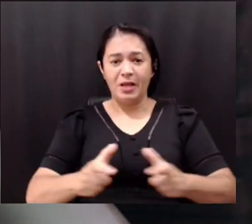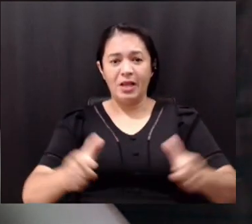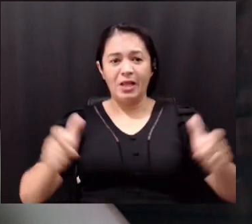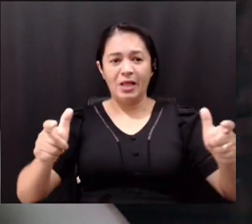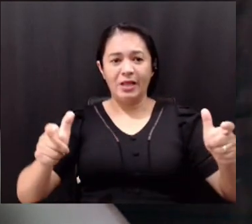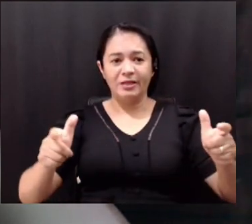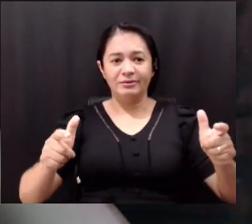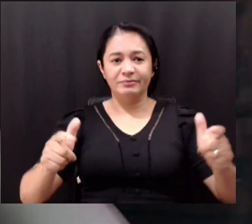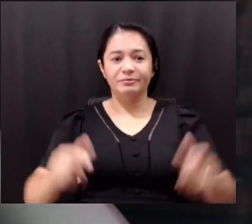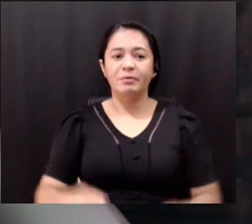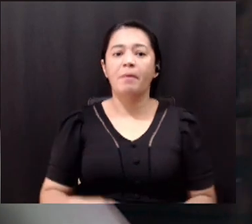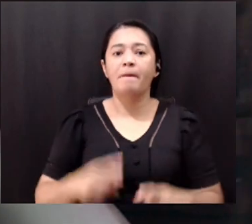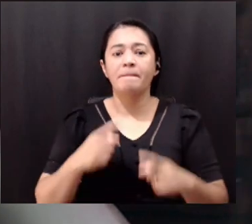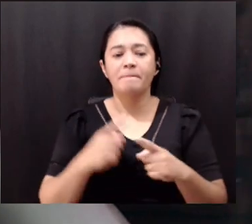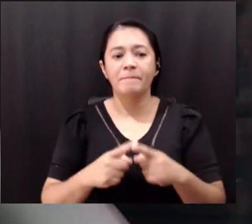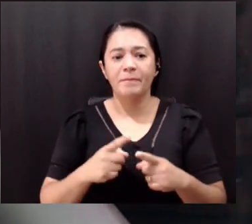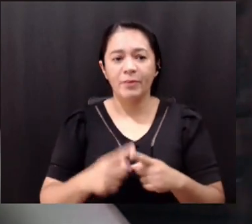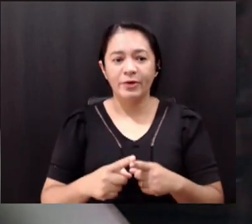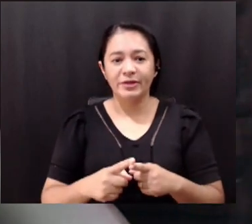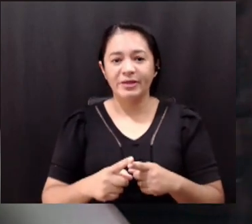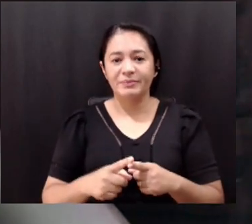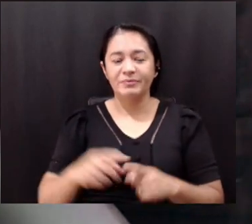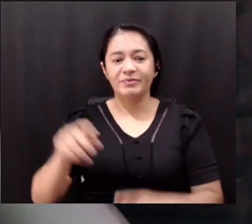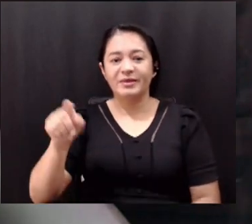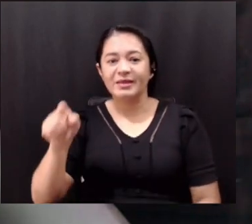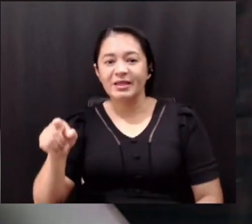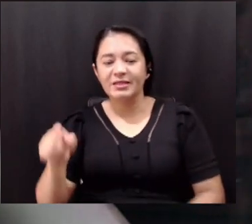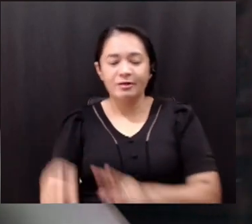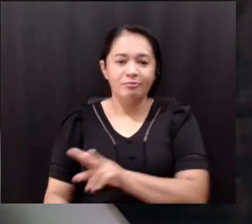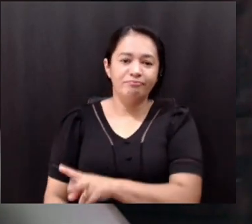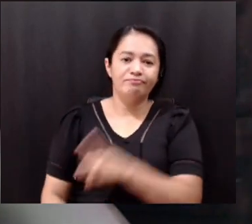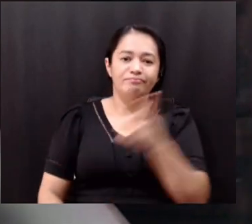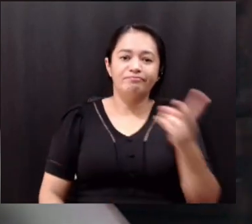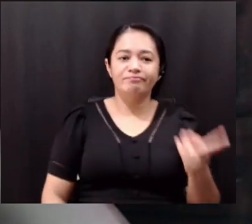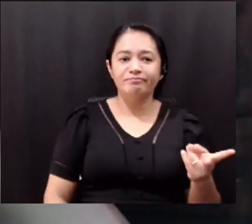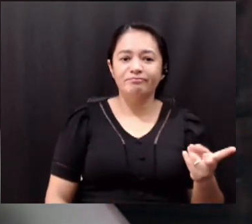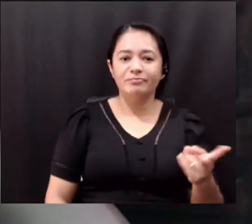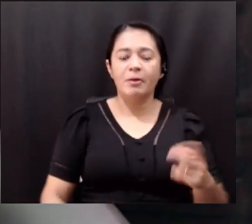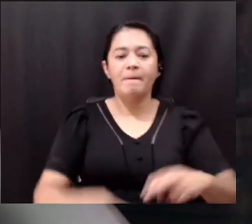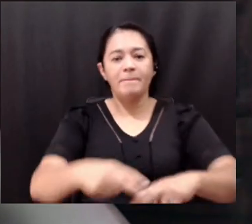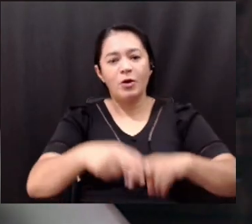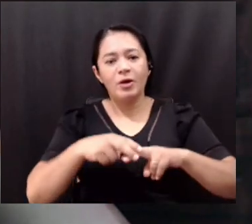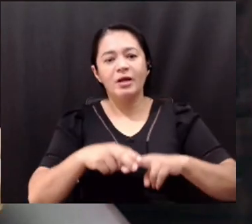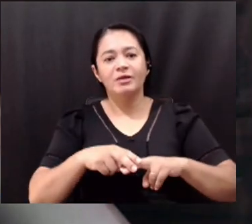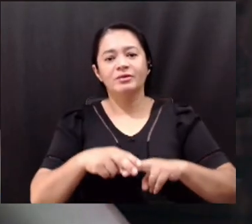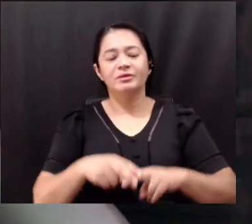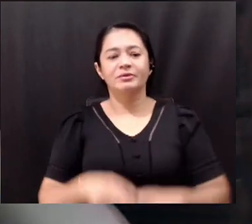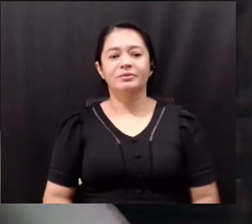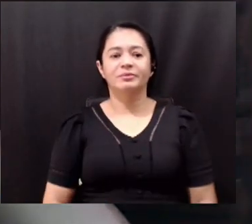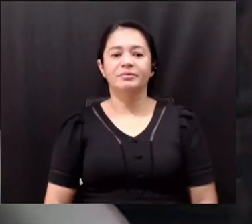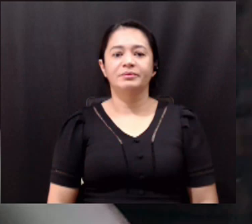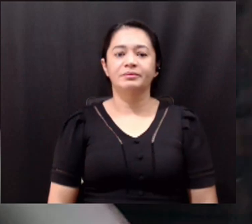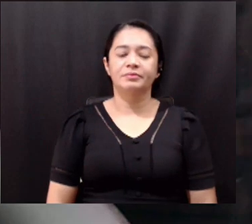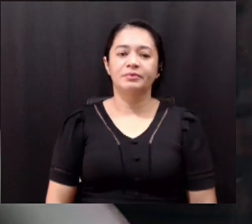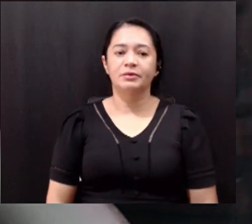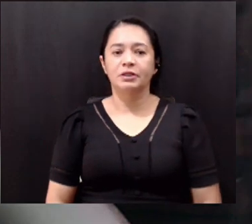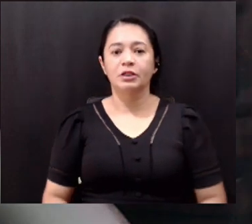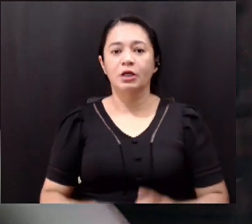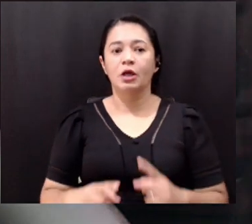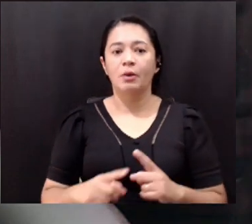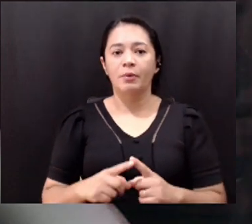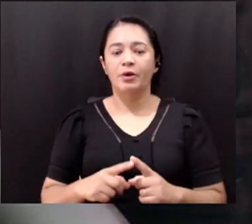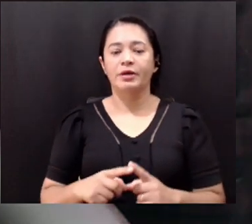subiu 136% pós-pandemia justamente por isso, né? Porque depois da pandemia, com